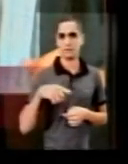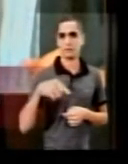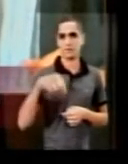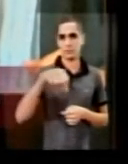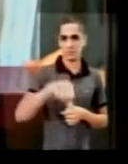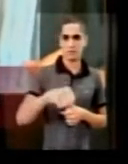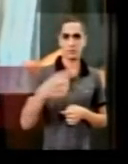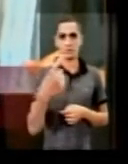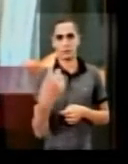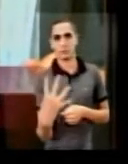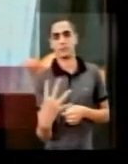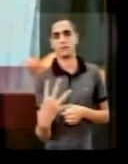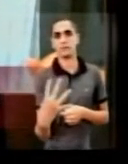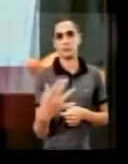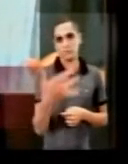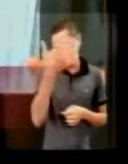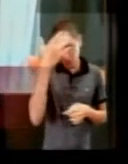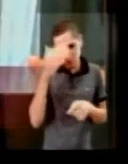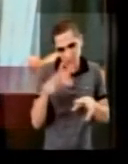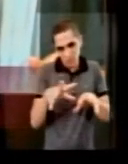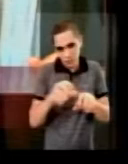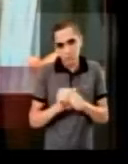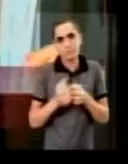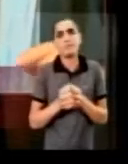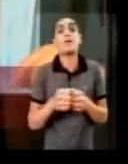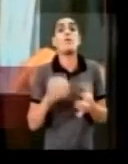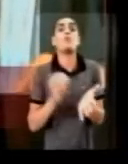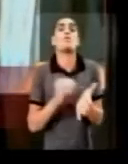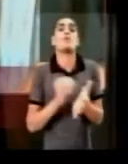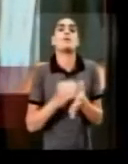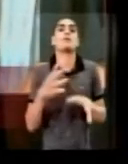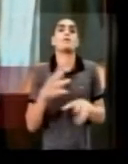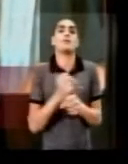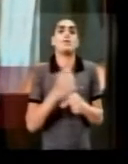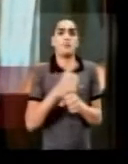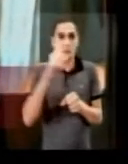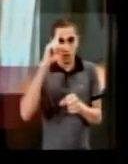ainda serem computados o dia de hoje, que nós